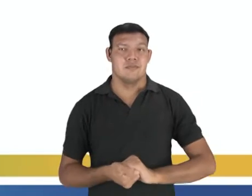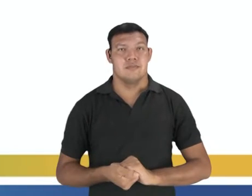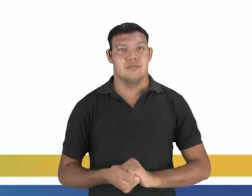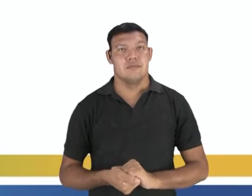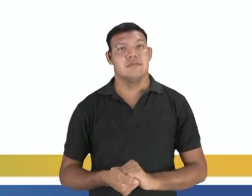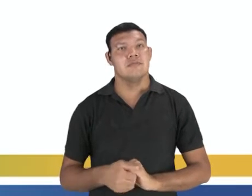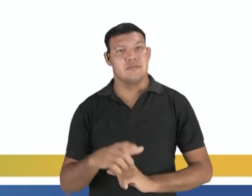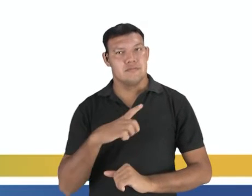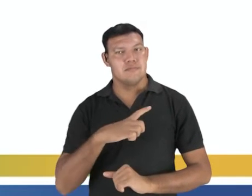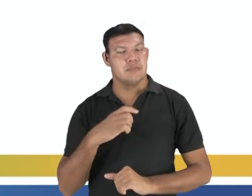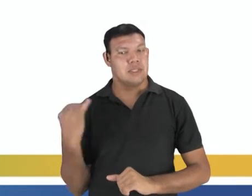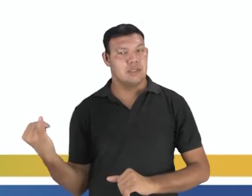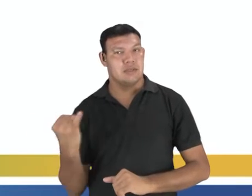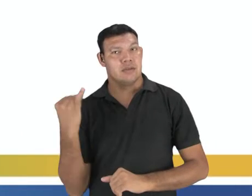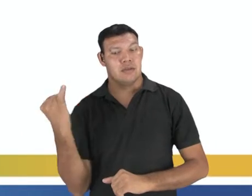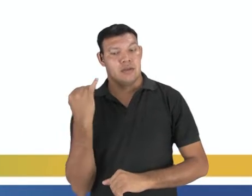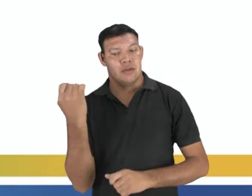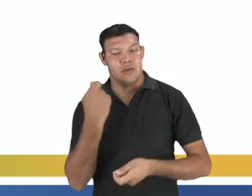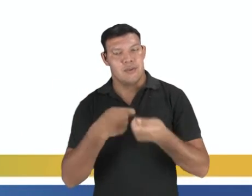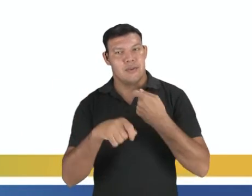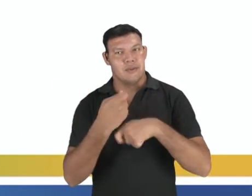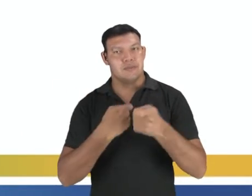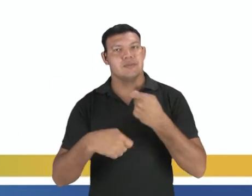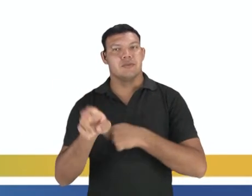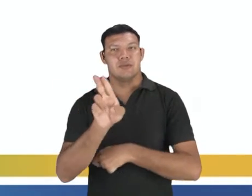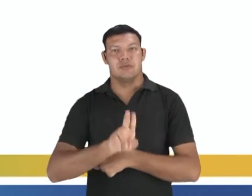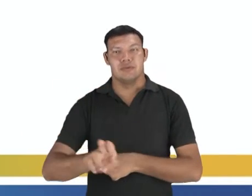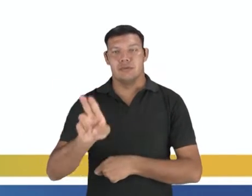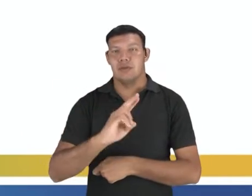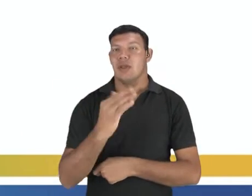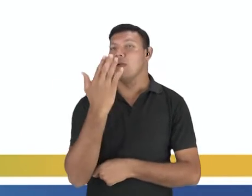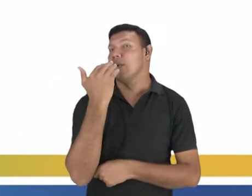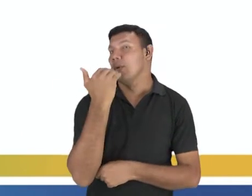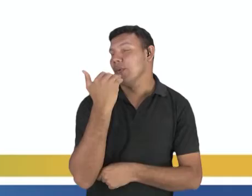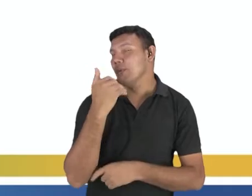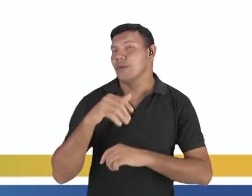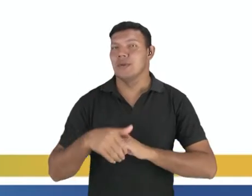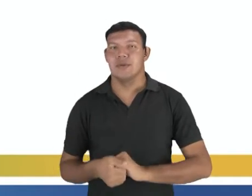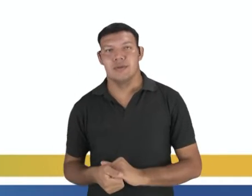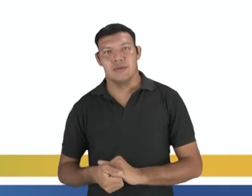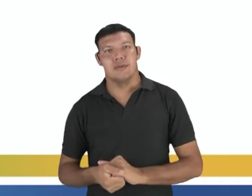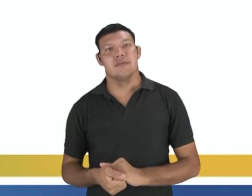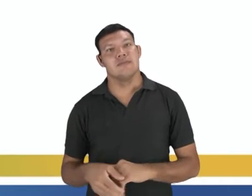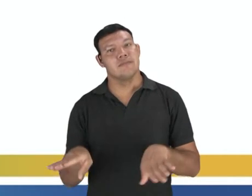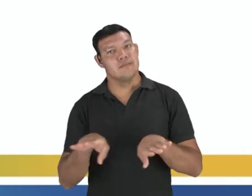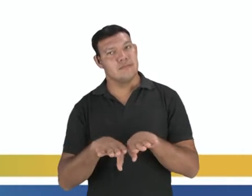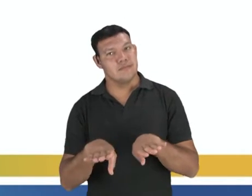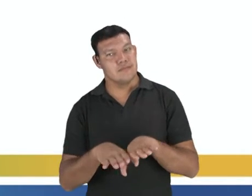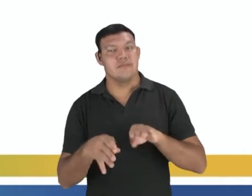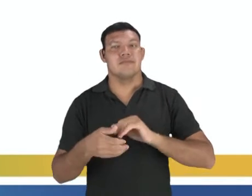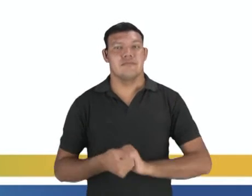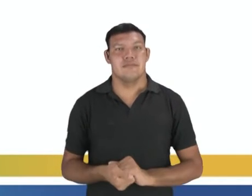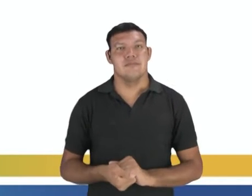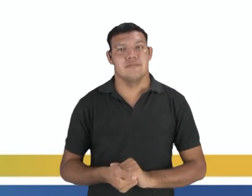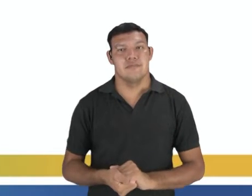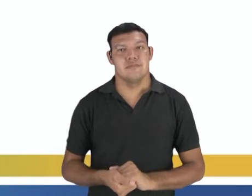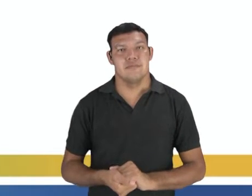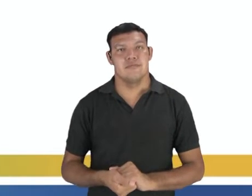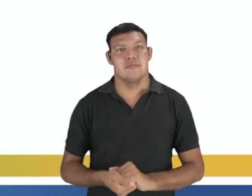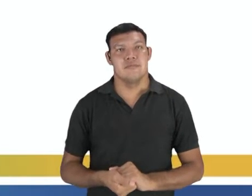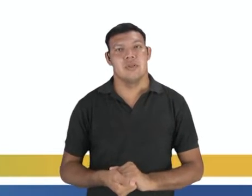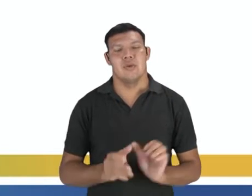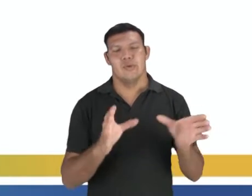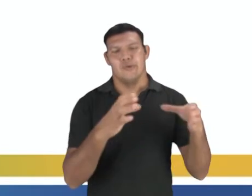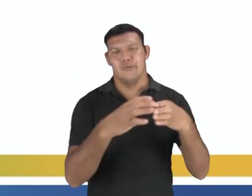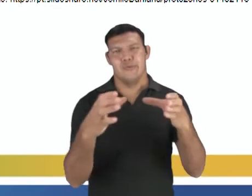que têm uma grande importância econômica, porque podem ser utilizadas no ramo alimentício. E nós temos aí os diversos filos